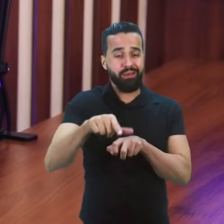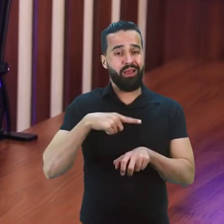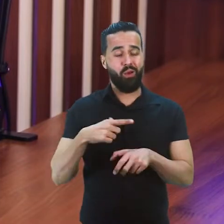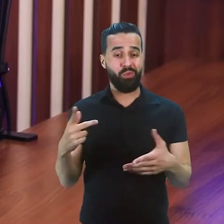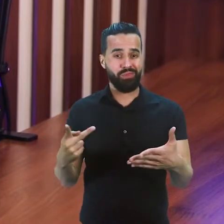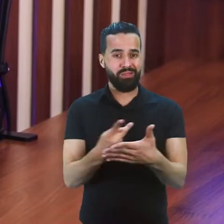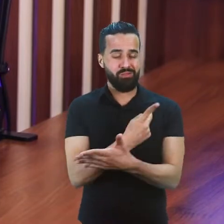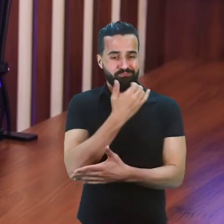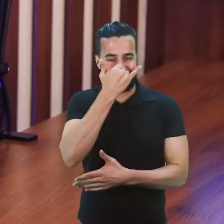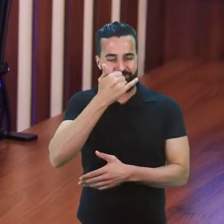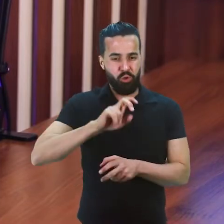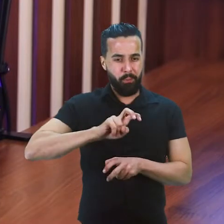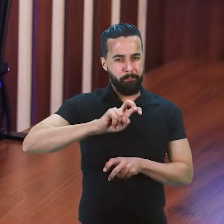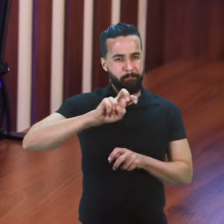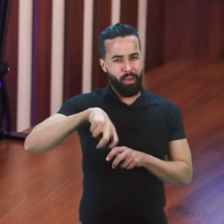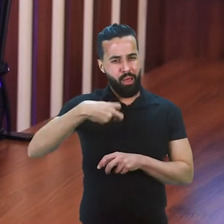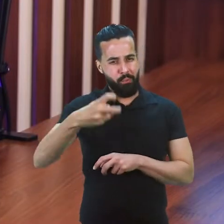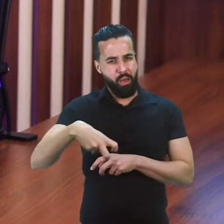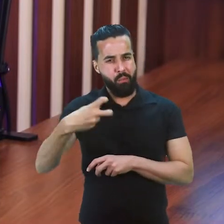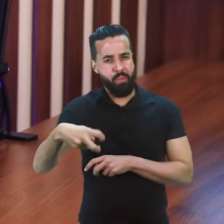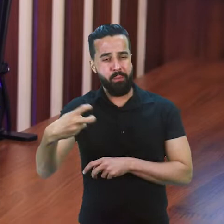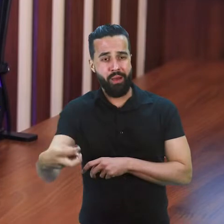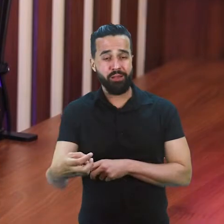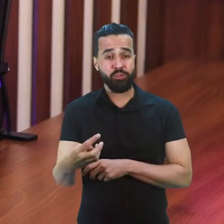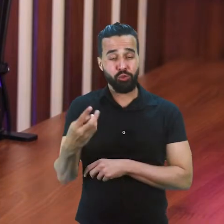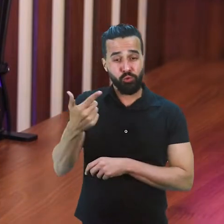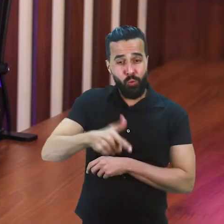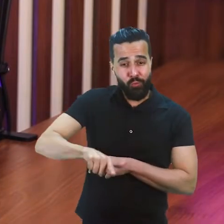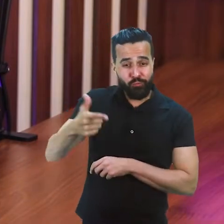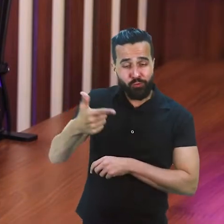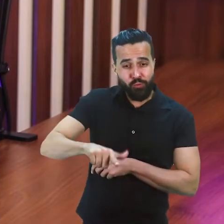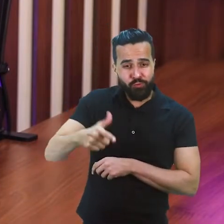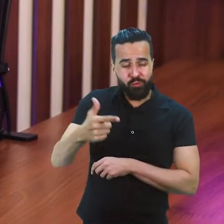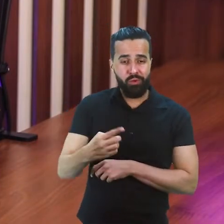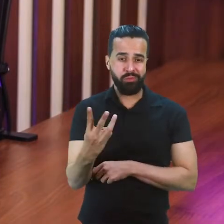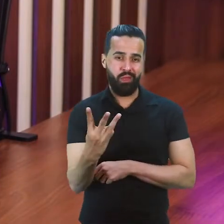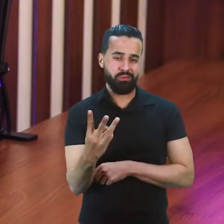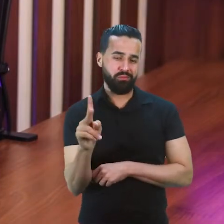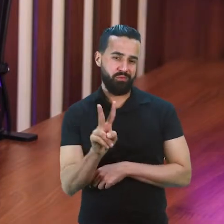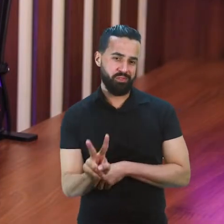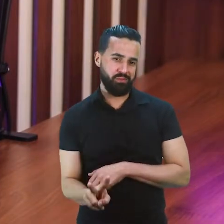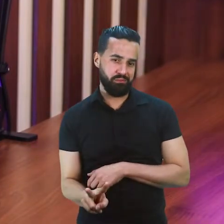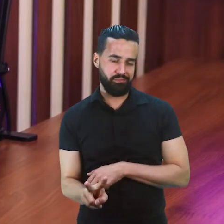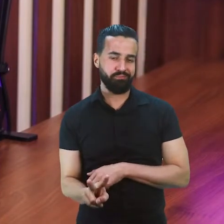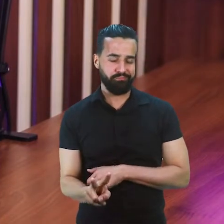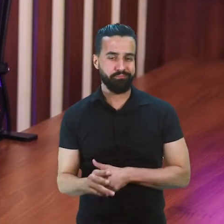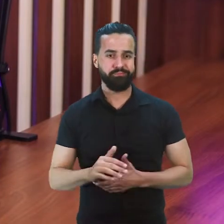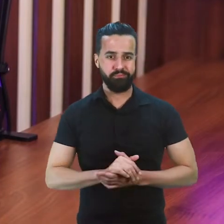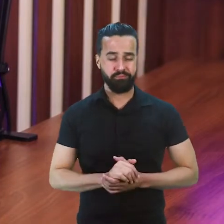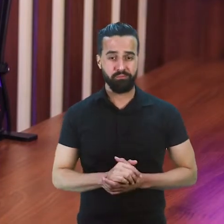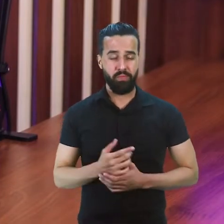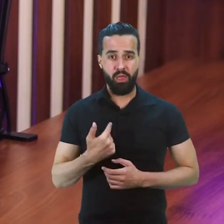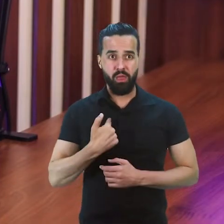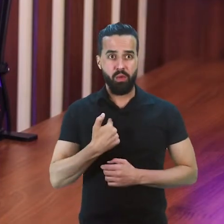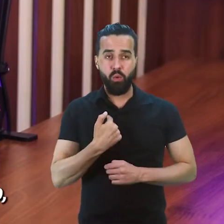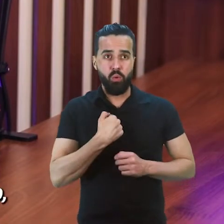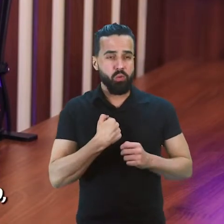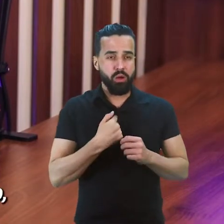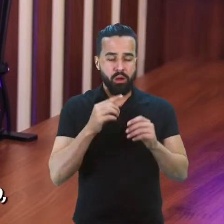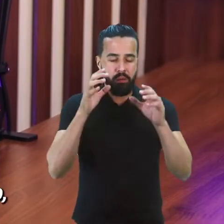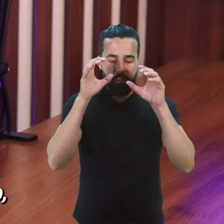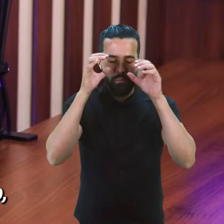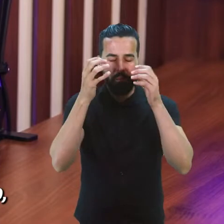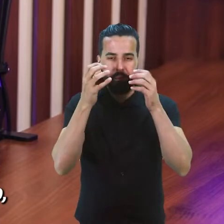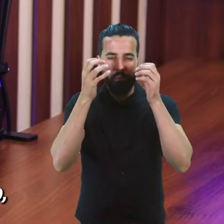vezes, né? As pessoas que estavam lá, né? E E assim, eu não apaguei, Antônio, eu vi tudo.